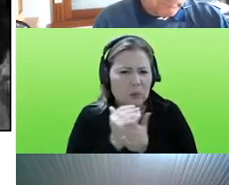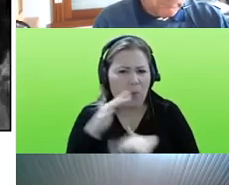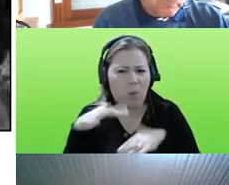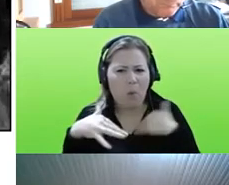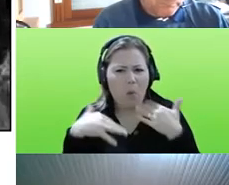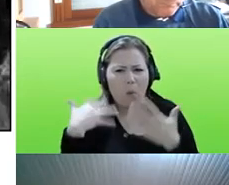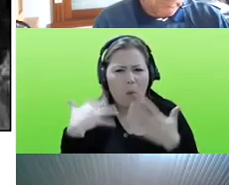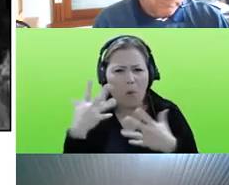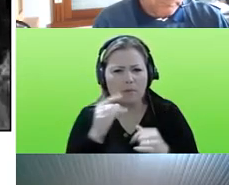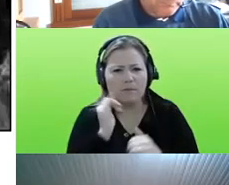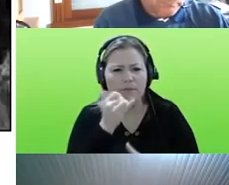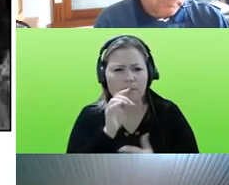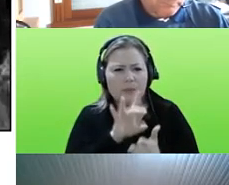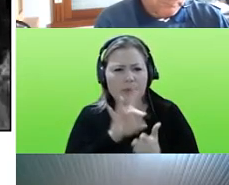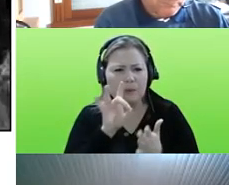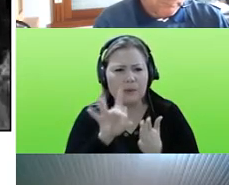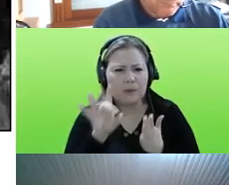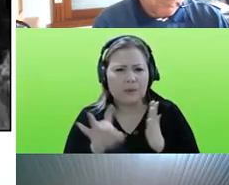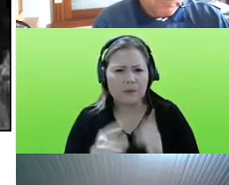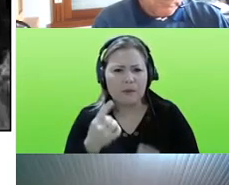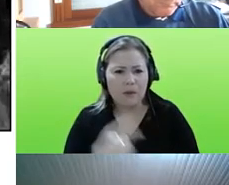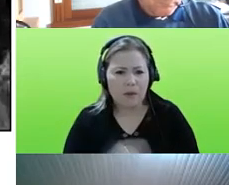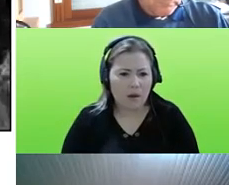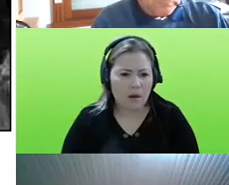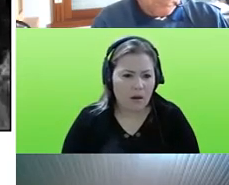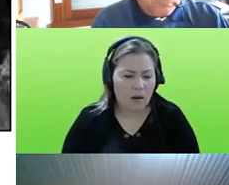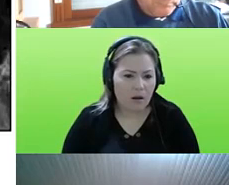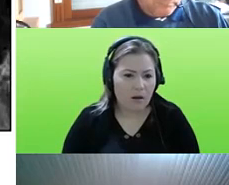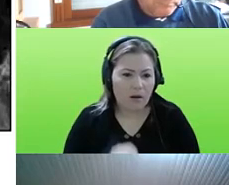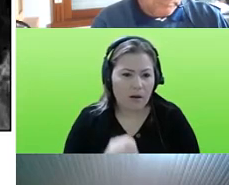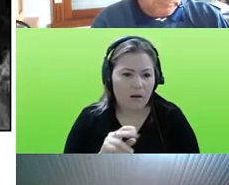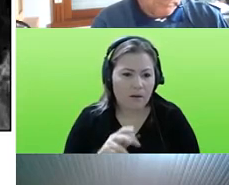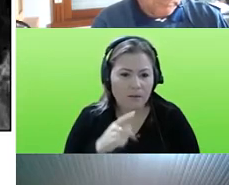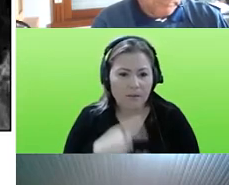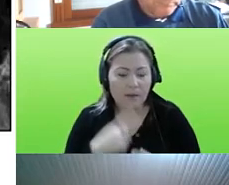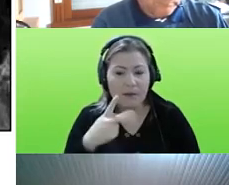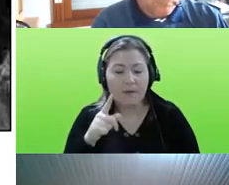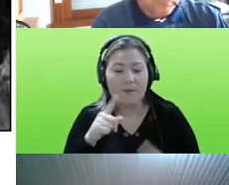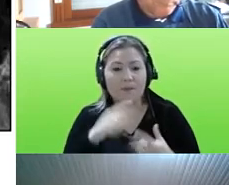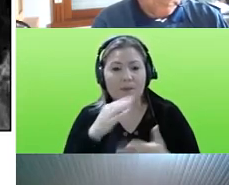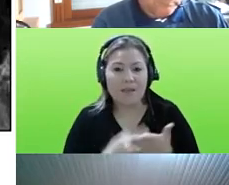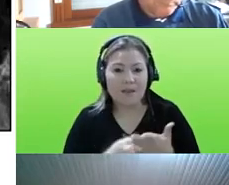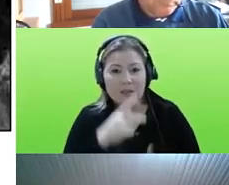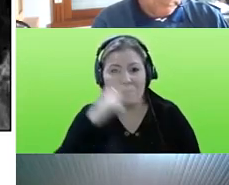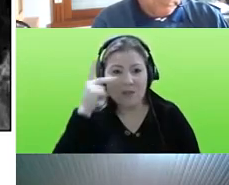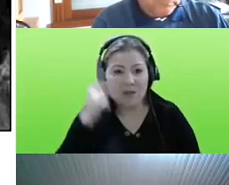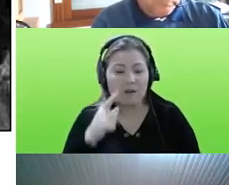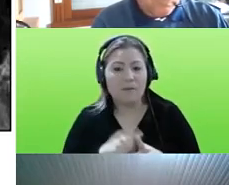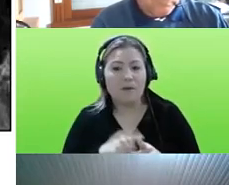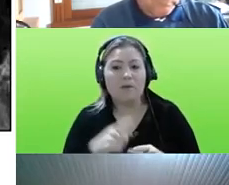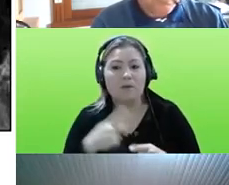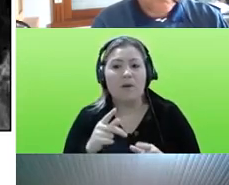de Georg Lukács, que é um autor que muitos leram, porque o seu texto História e Consciência de Classe é